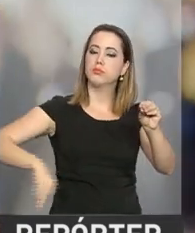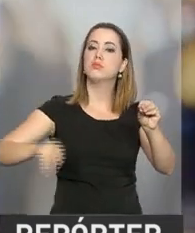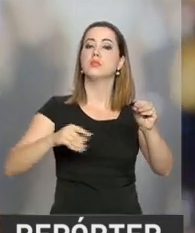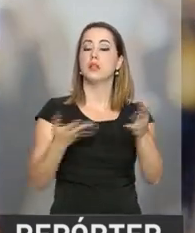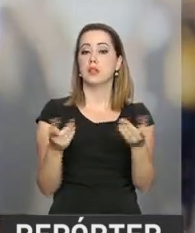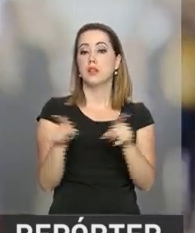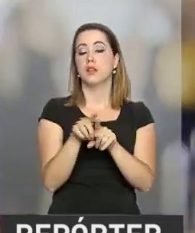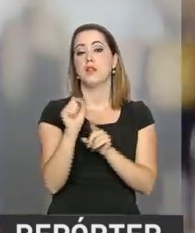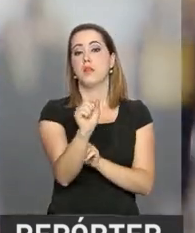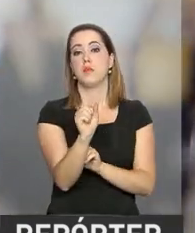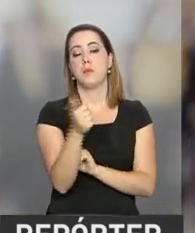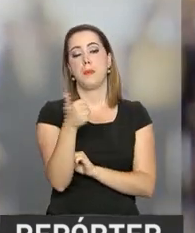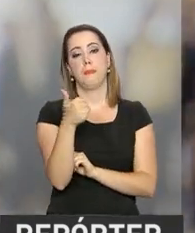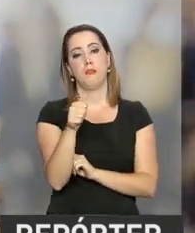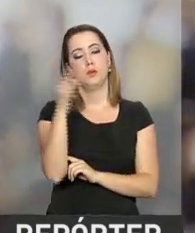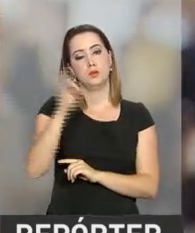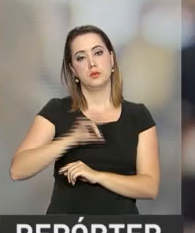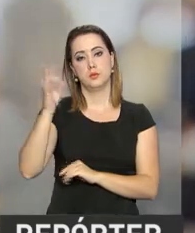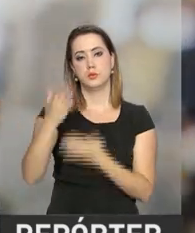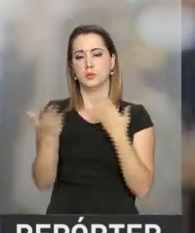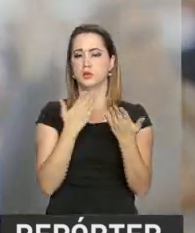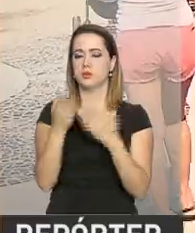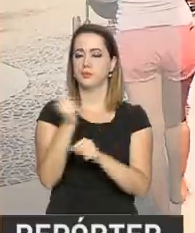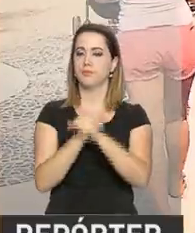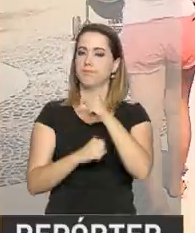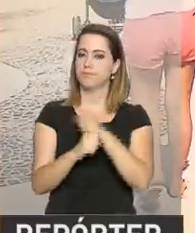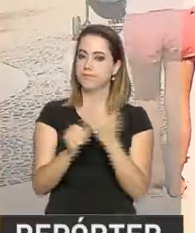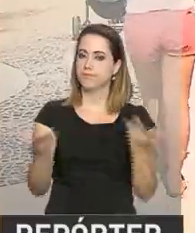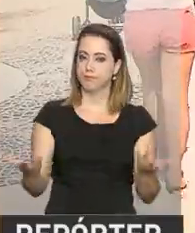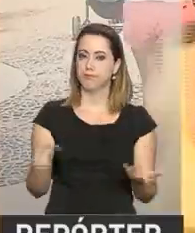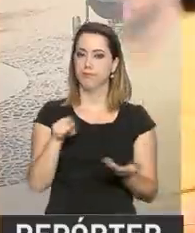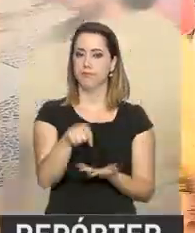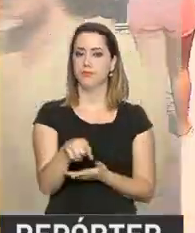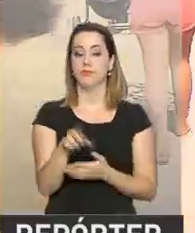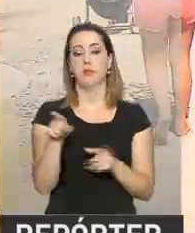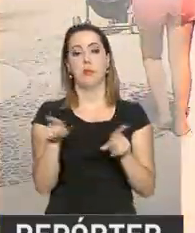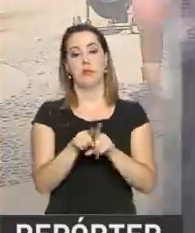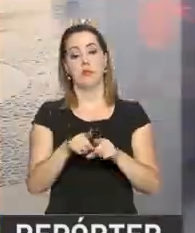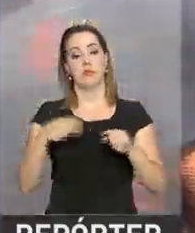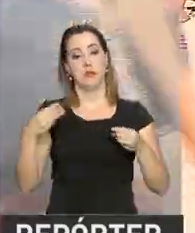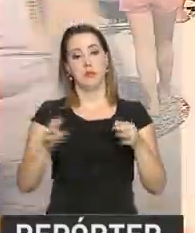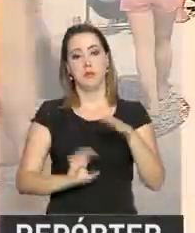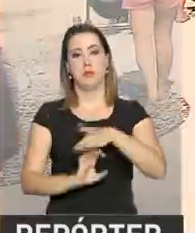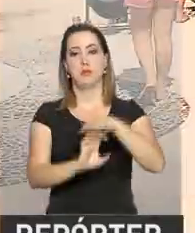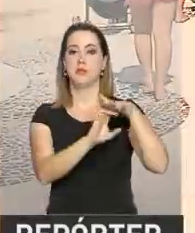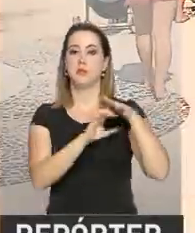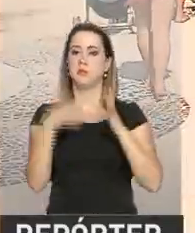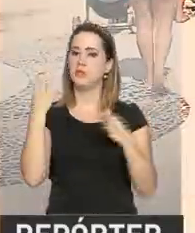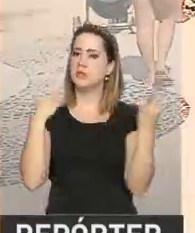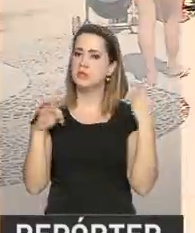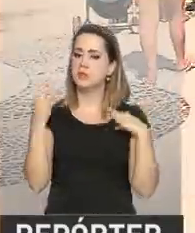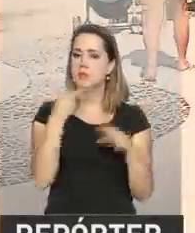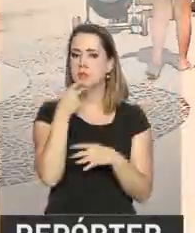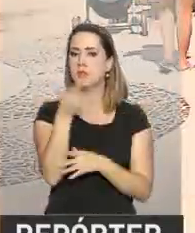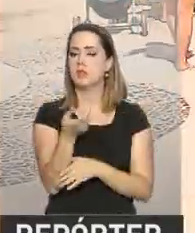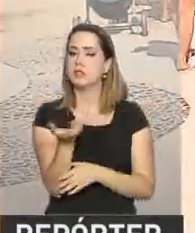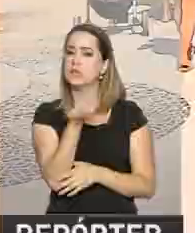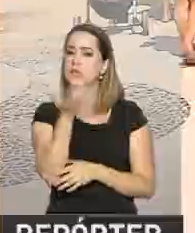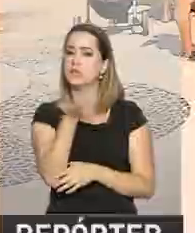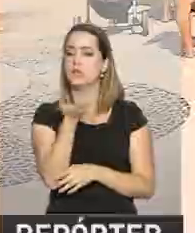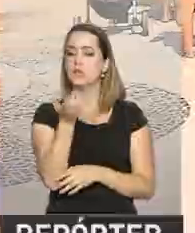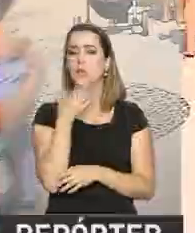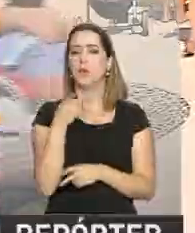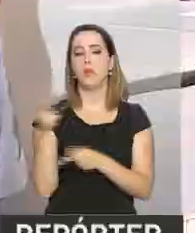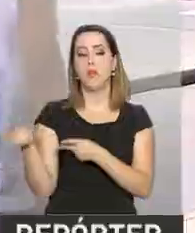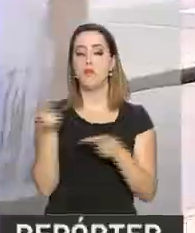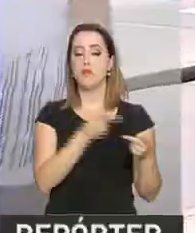cerca de 11% em relação à Temporada passada segundo a embratur o interesse em visitar o Brasil se deve a Rio